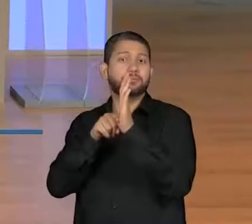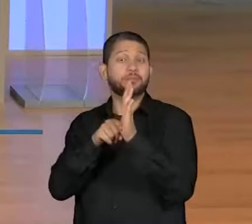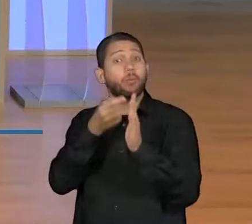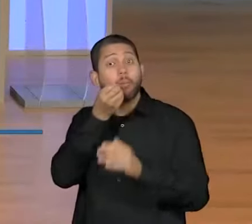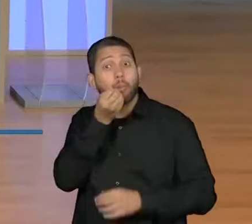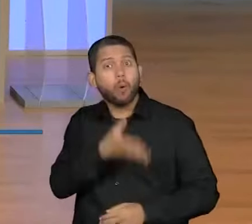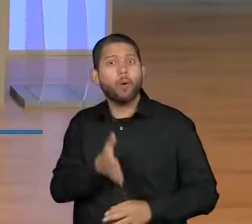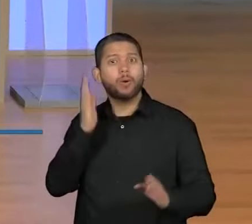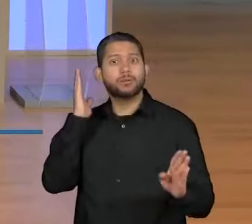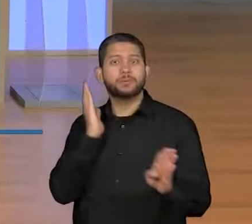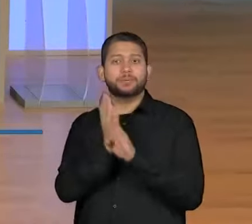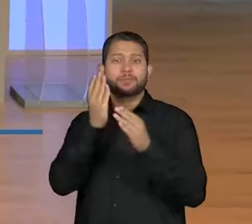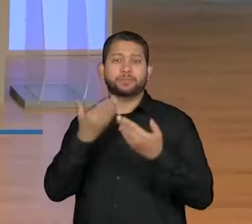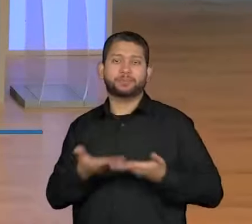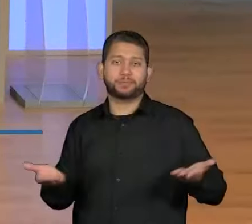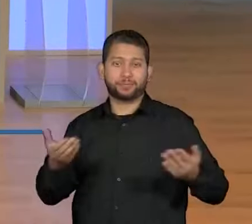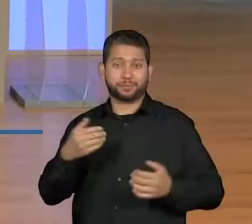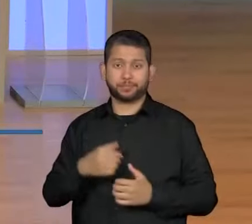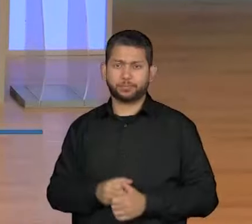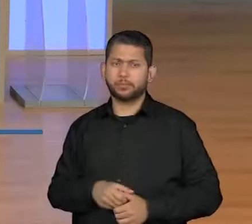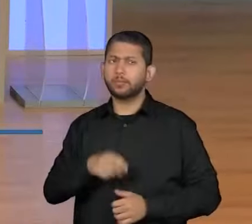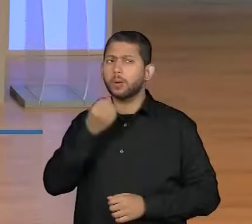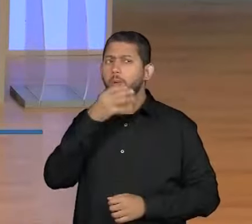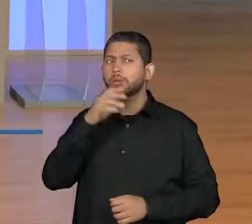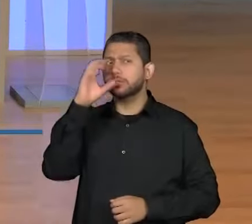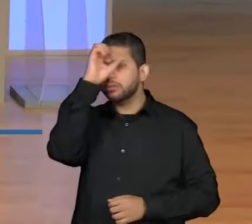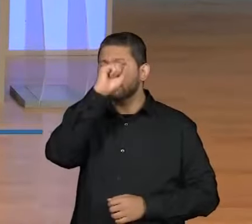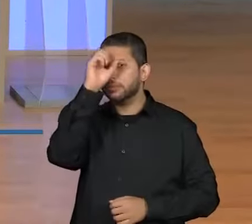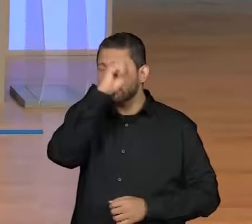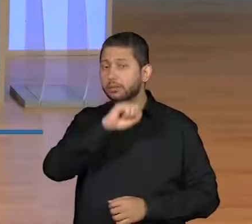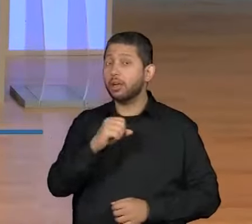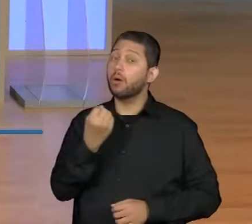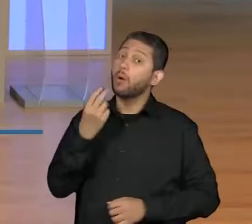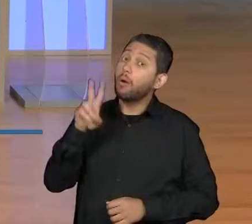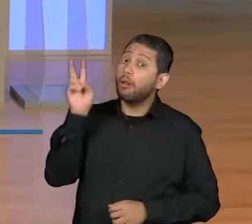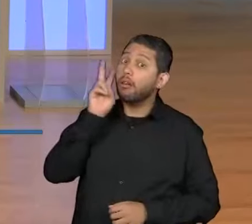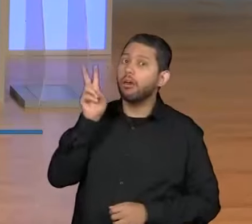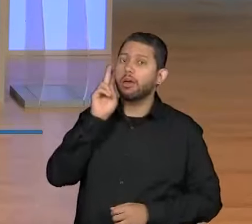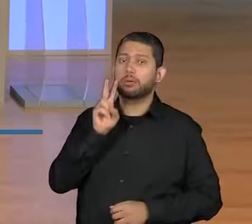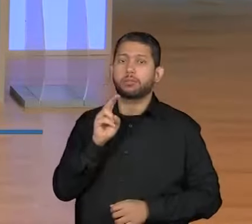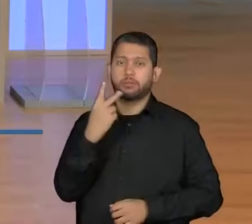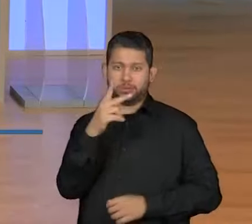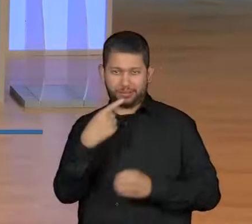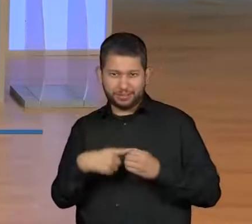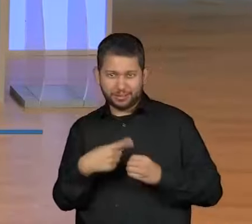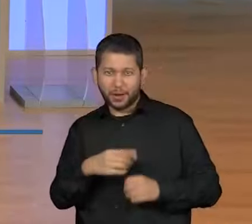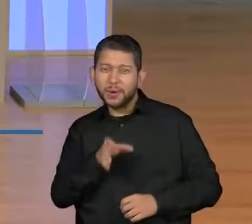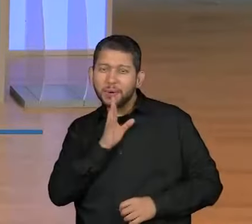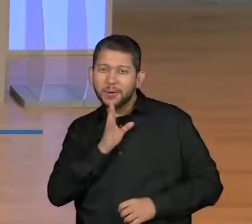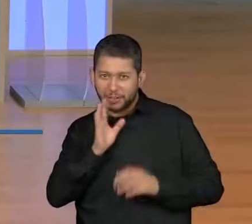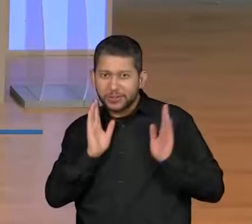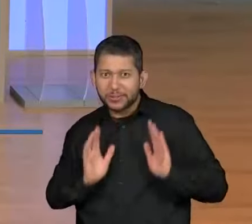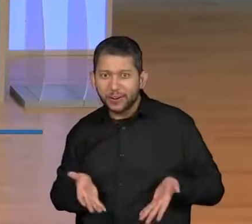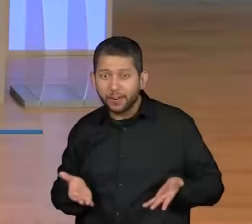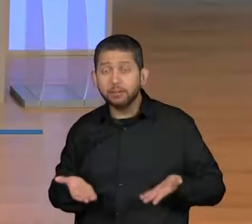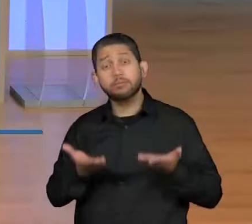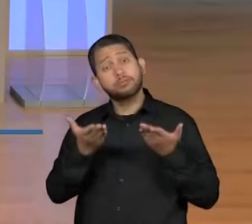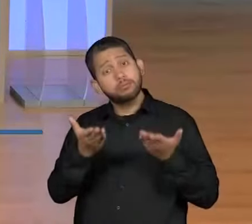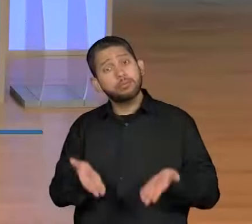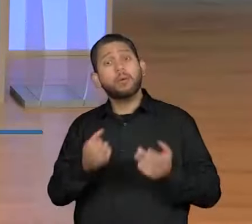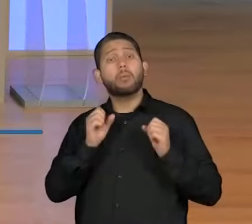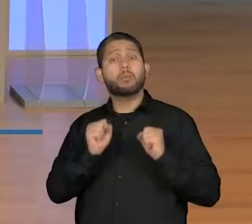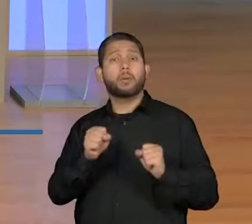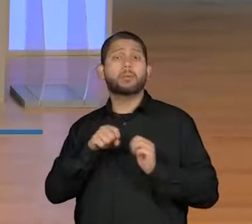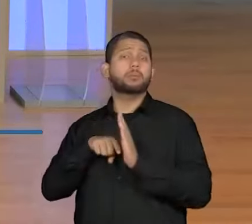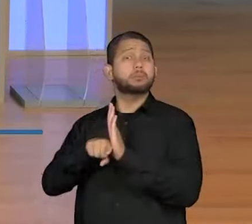descobrir um pouquinho, aprender, se não sabemos, ou relembrar para aqueles que já conhecem a história da sua cidade, vão aí através dessa pesquisa